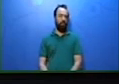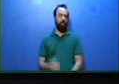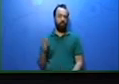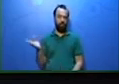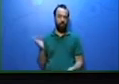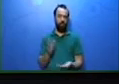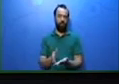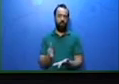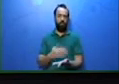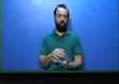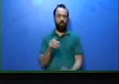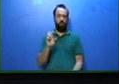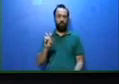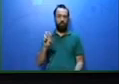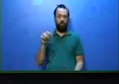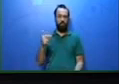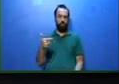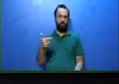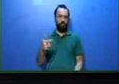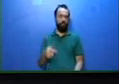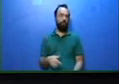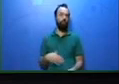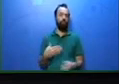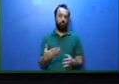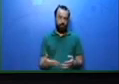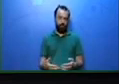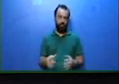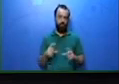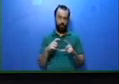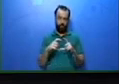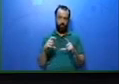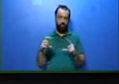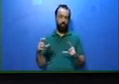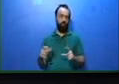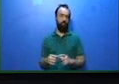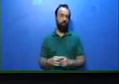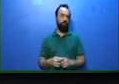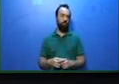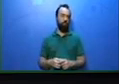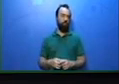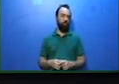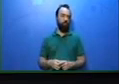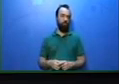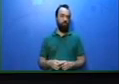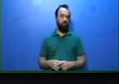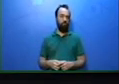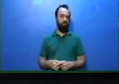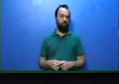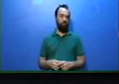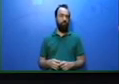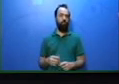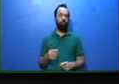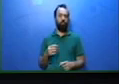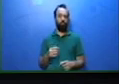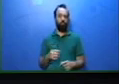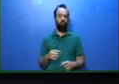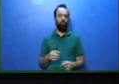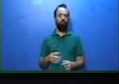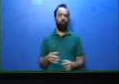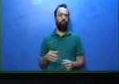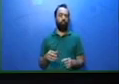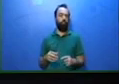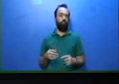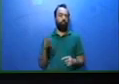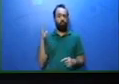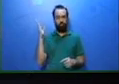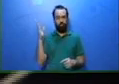Página 57, tem mais uma tirinha, a tirinha do Pedro. As reações